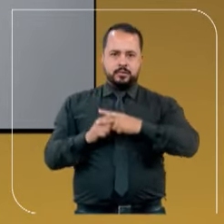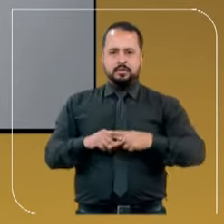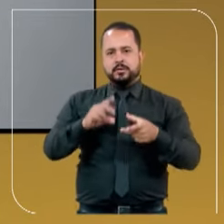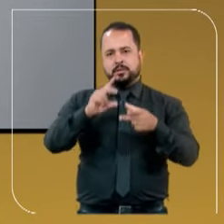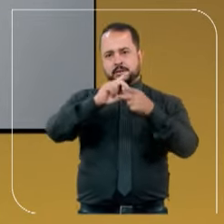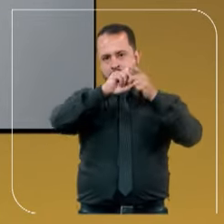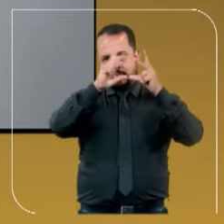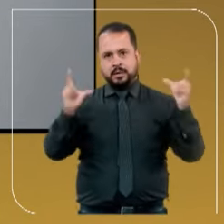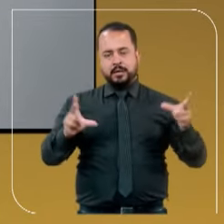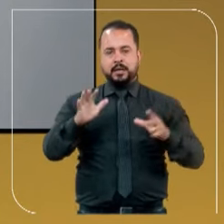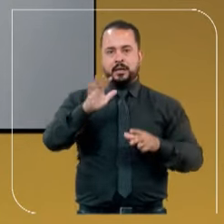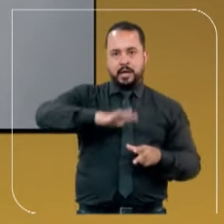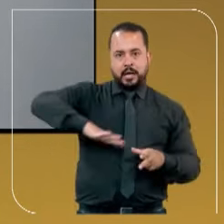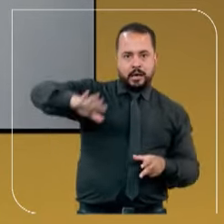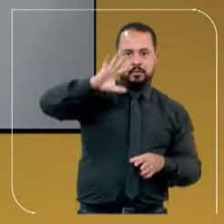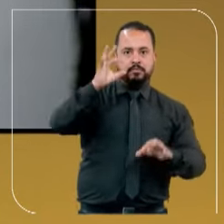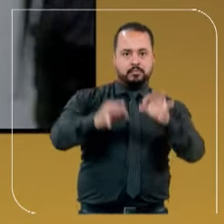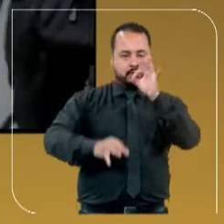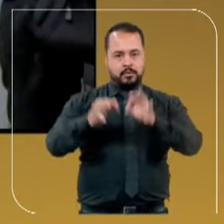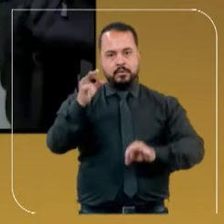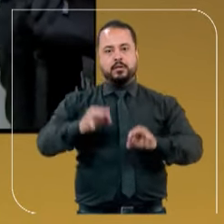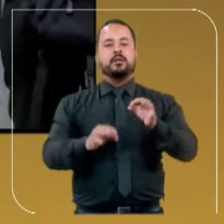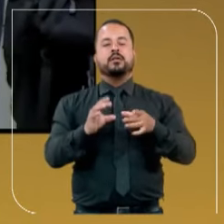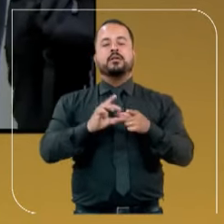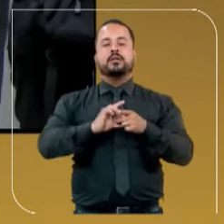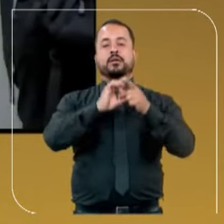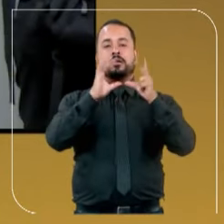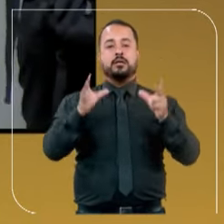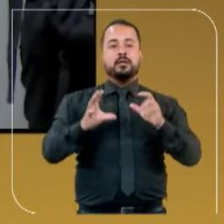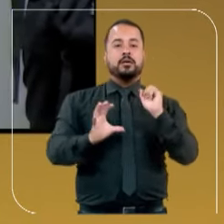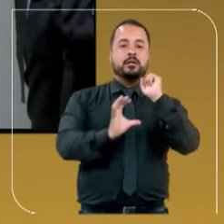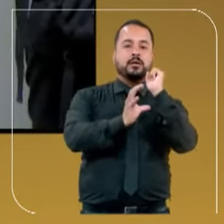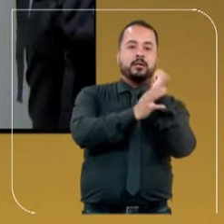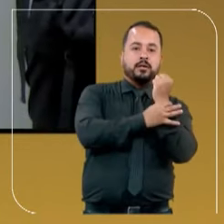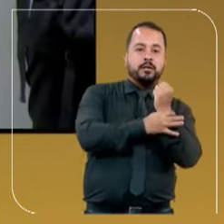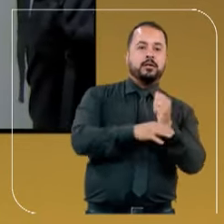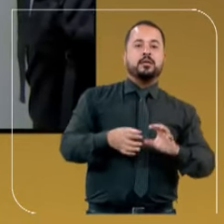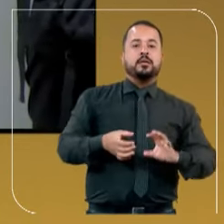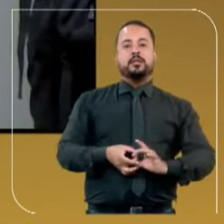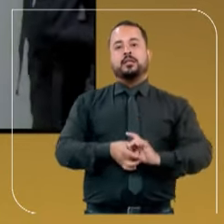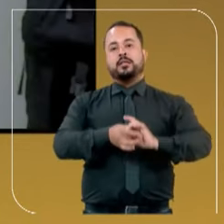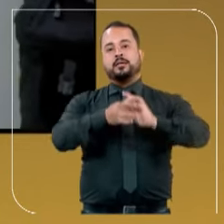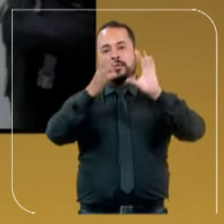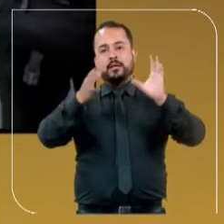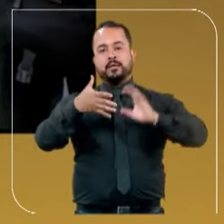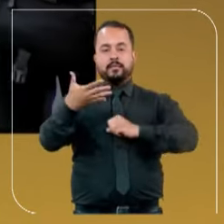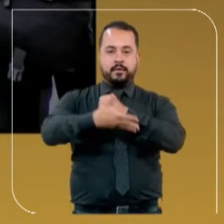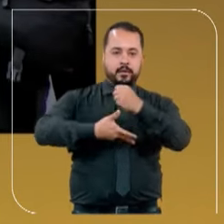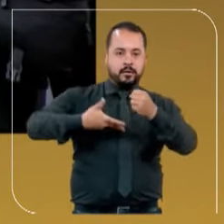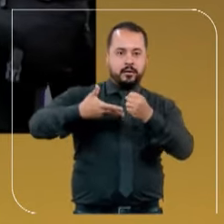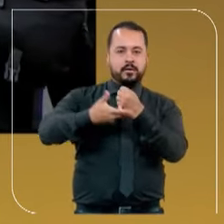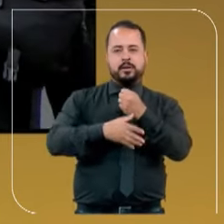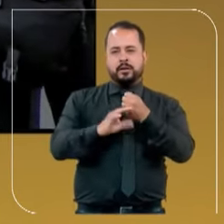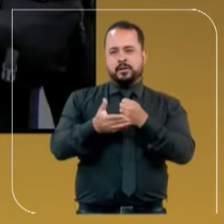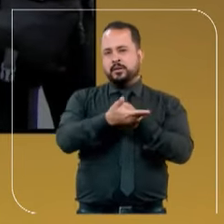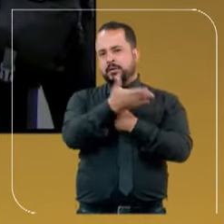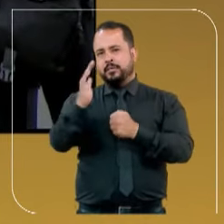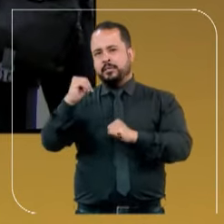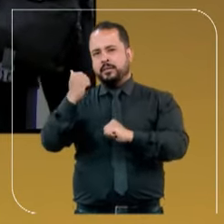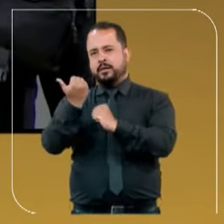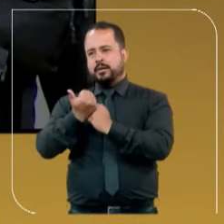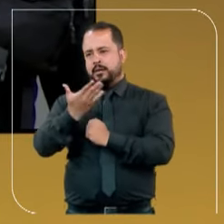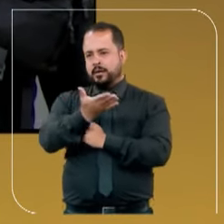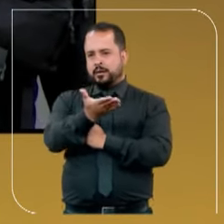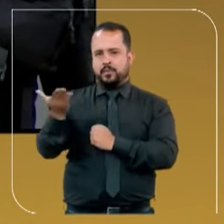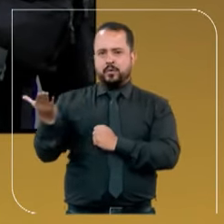de direito e para as garantias dos direitos e liberdades fundamentais da sociedade. Não